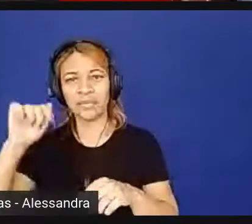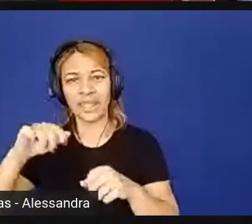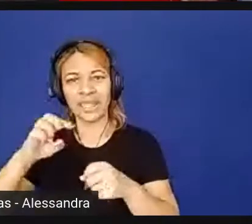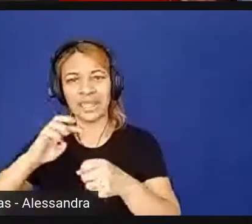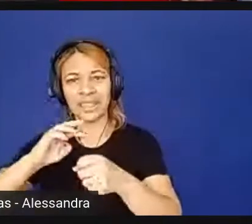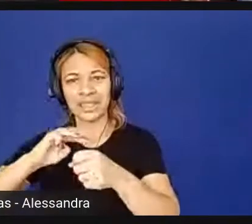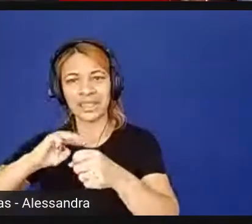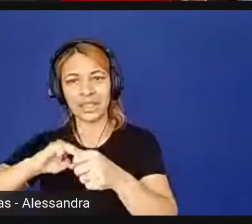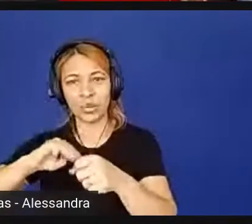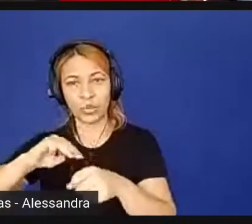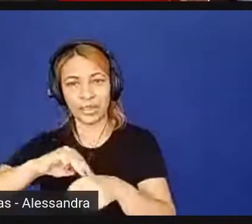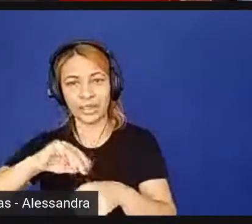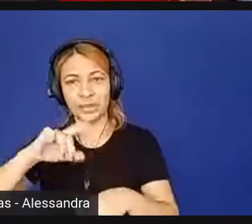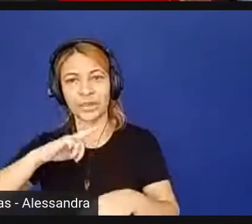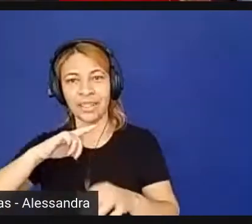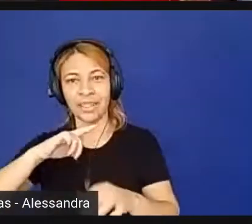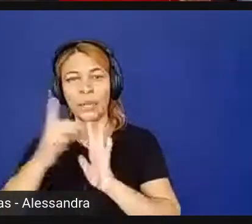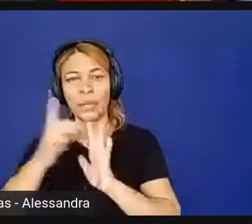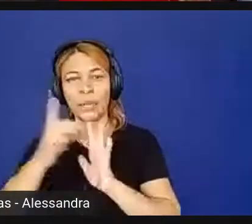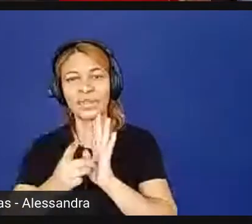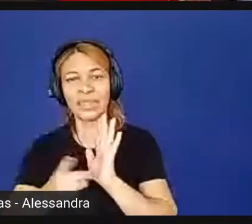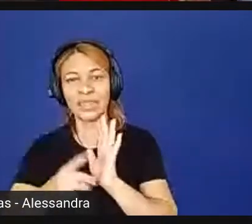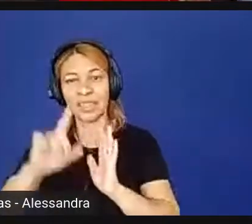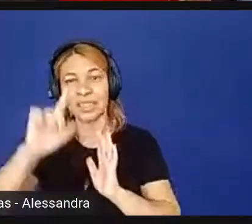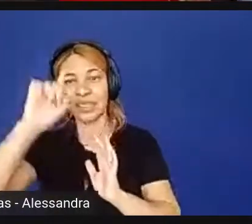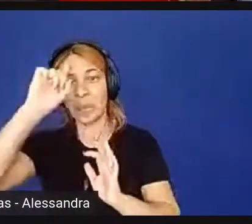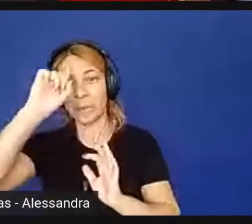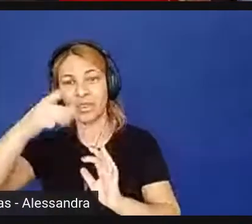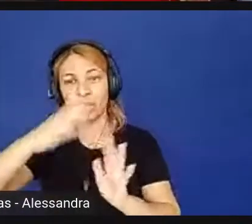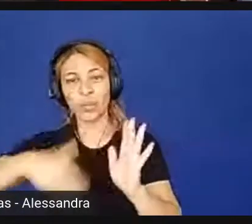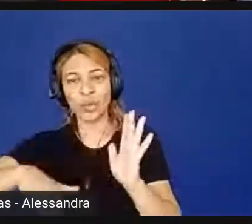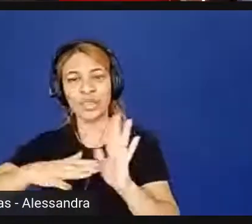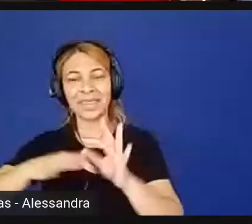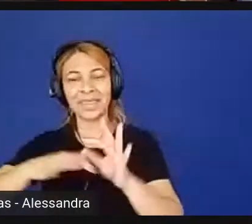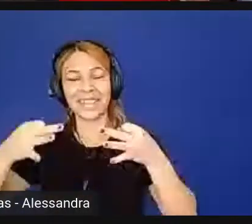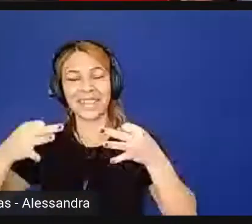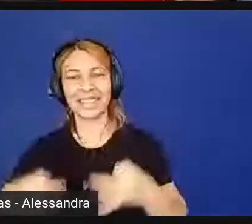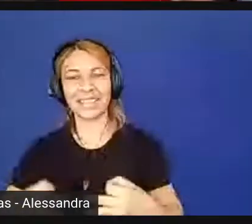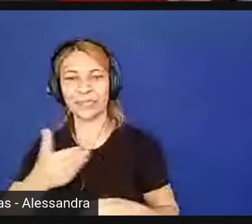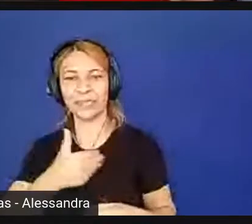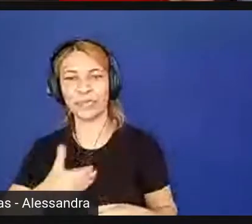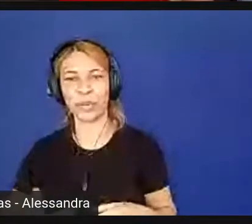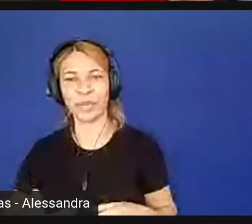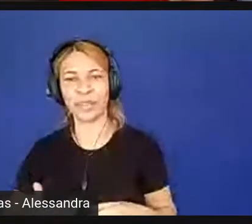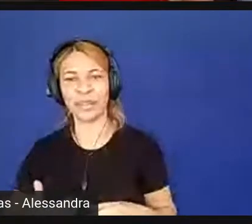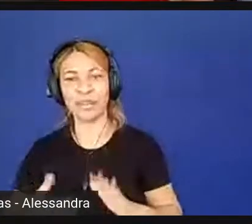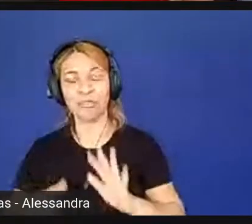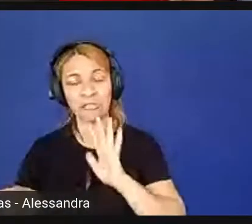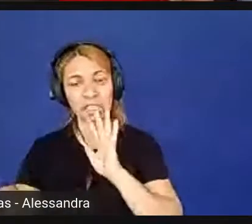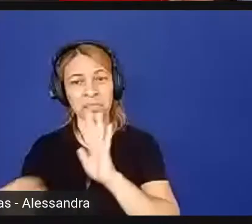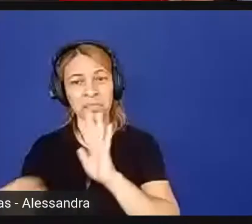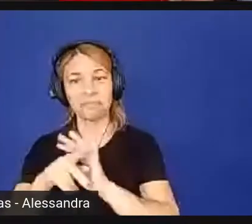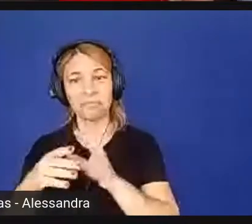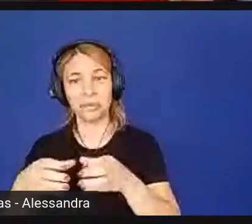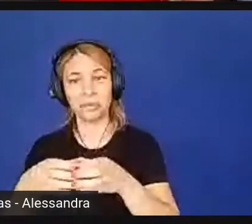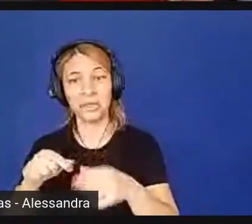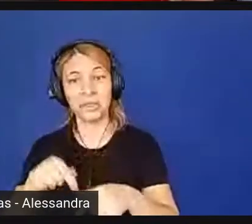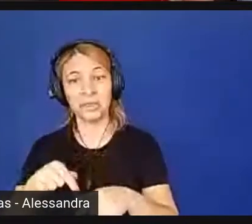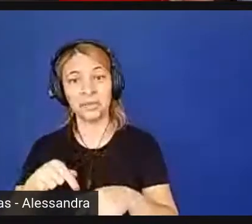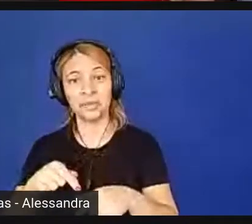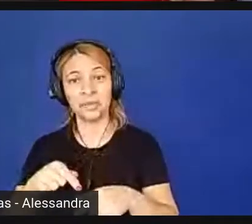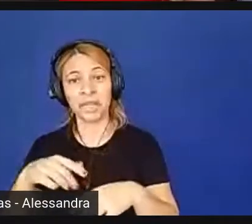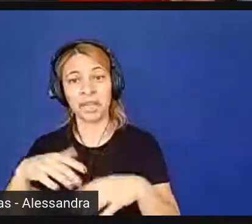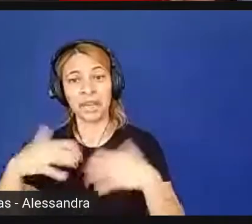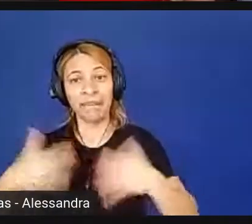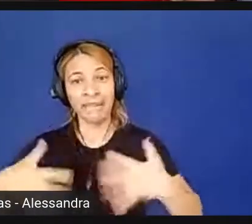decreto mandando todos os órgãos a ter integridade pública. Eu acho que faz parte, assim, até porque o pessoal... Eita, agora a gente tem